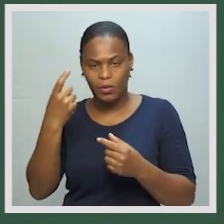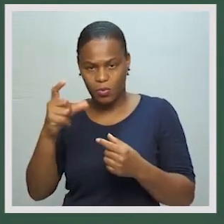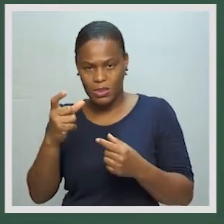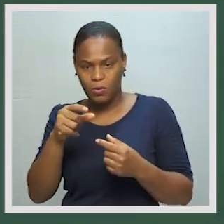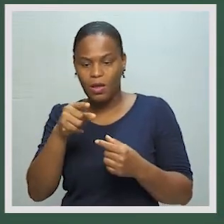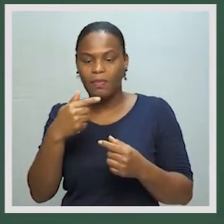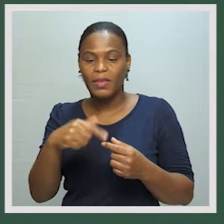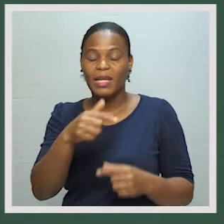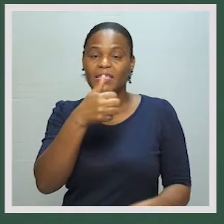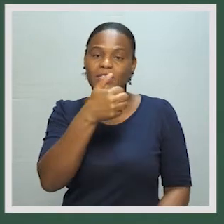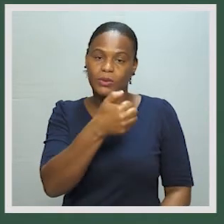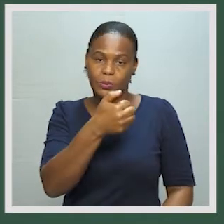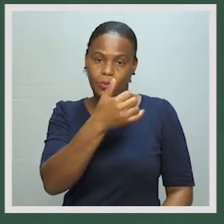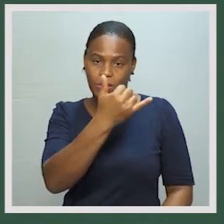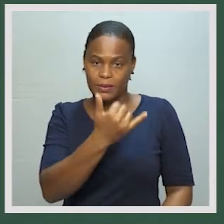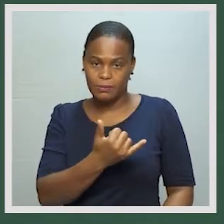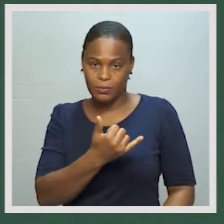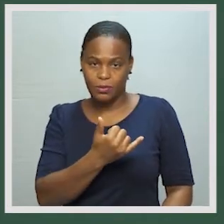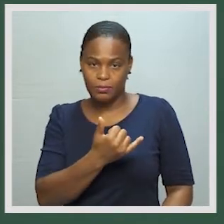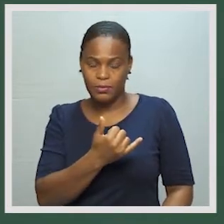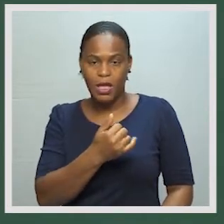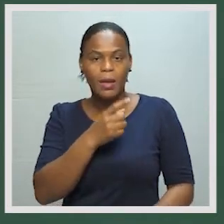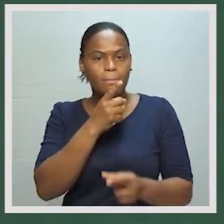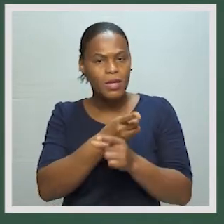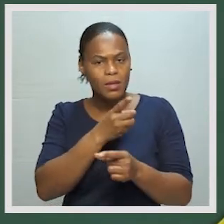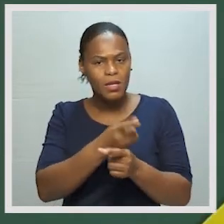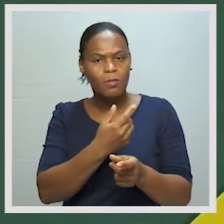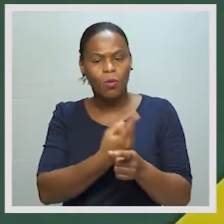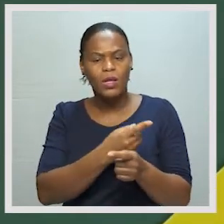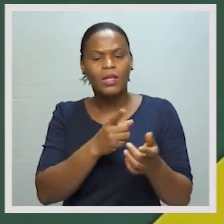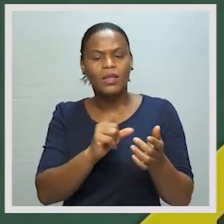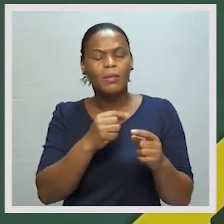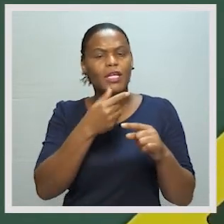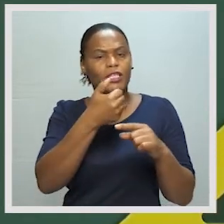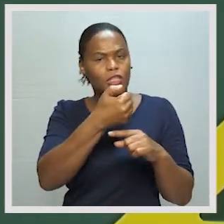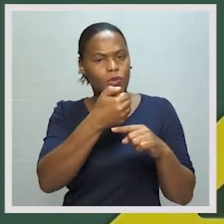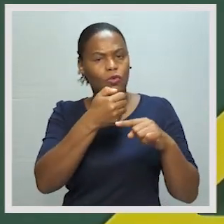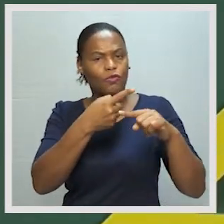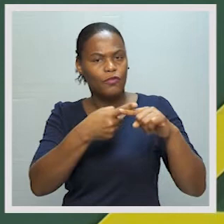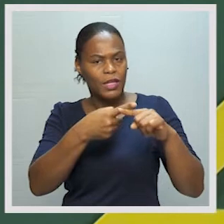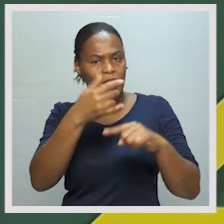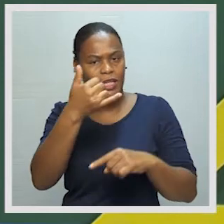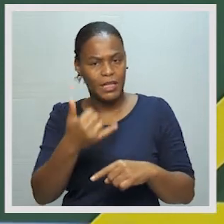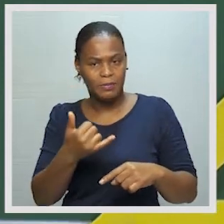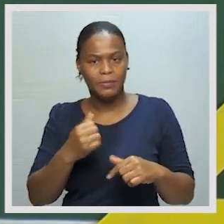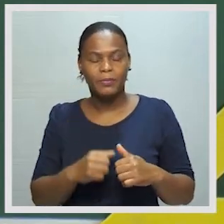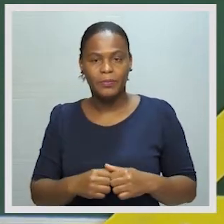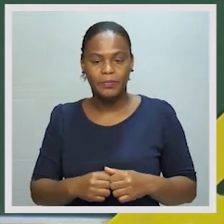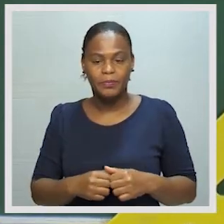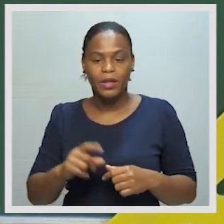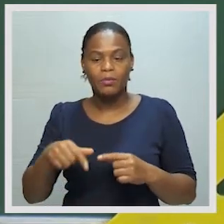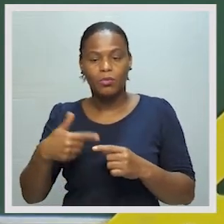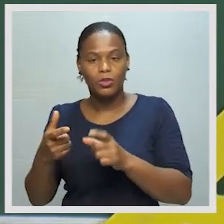nós temos aqui 5y, é a mesma coisa que 5 a multiplicar por y.